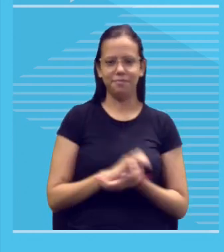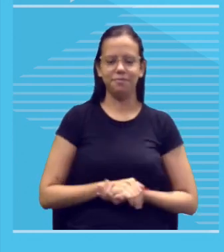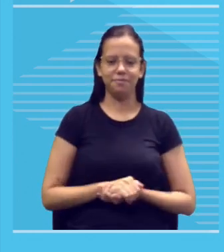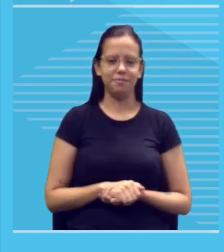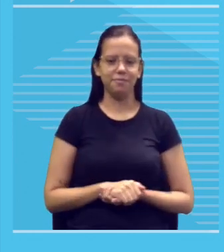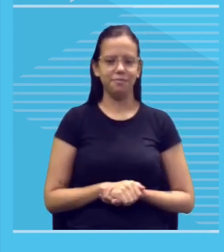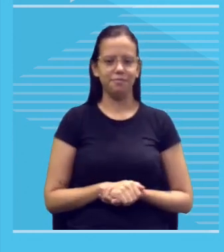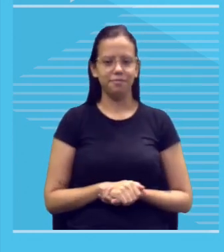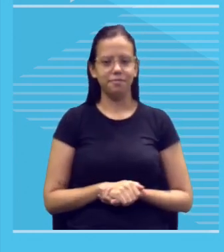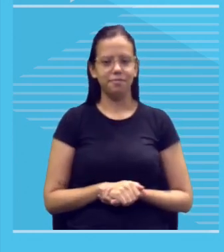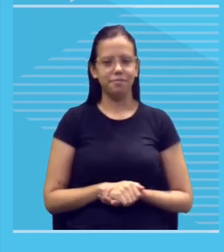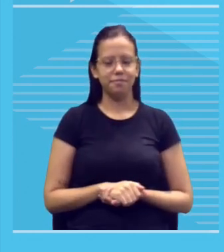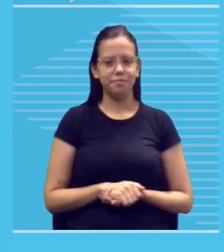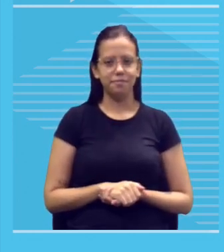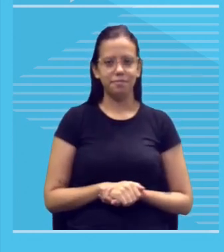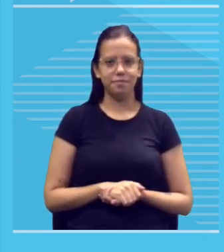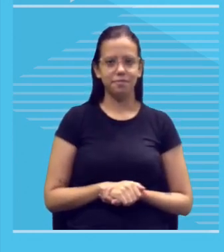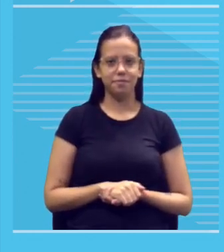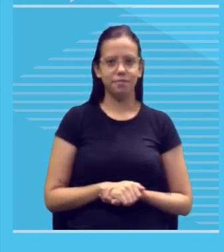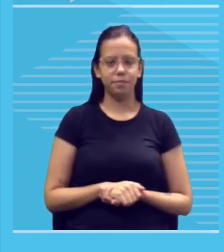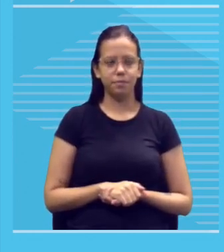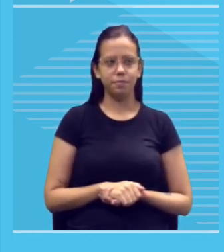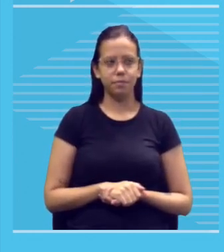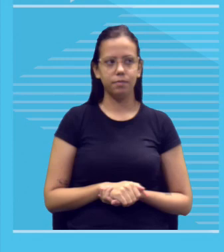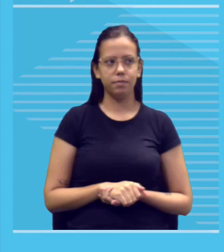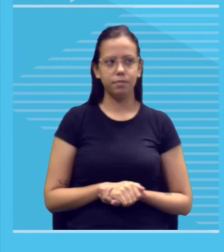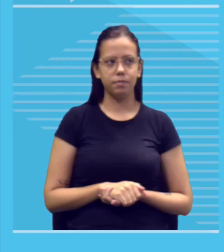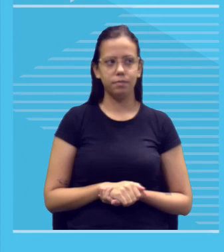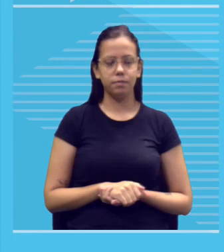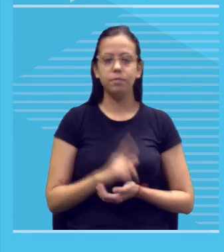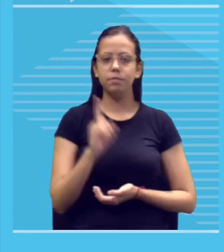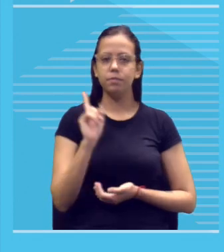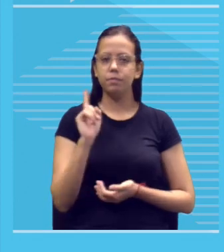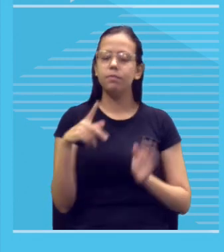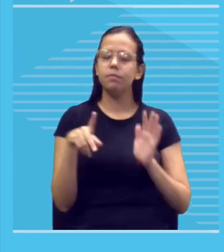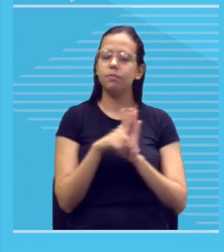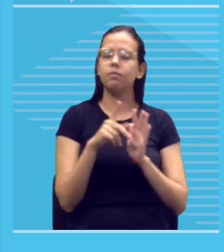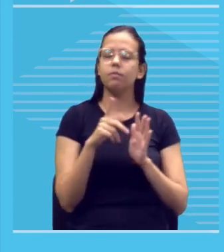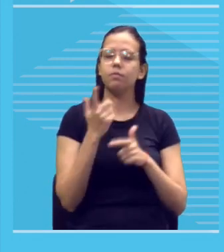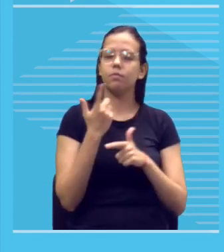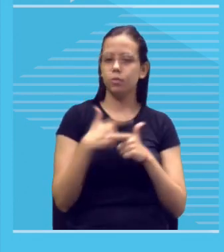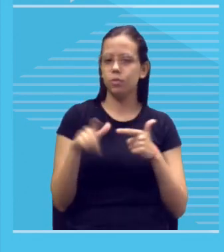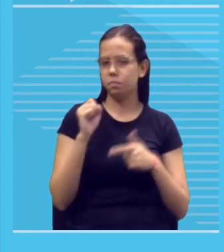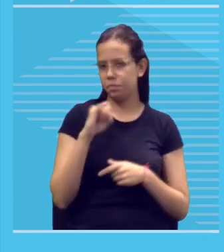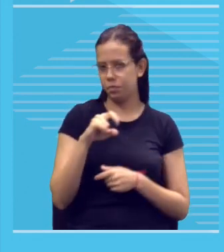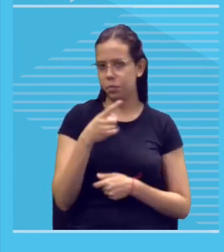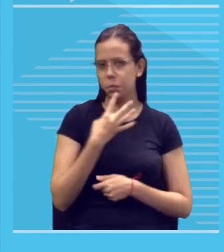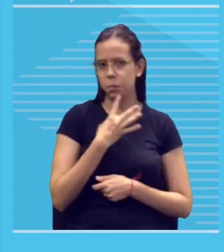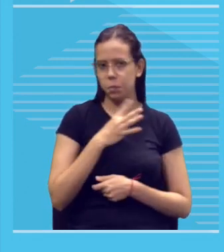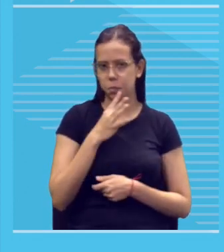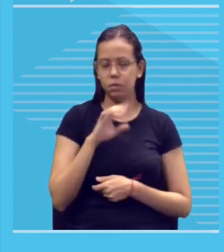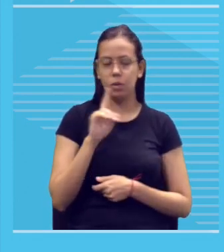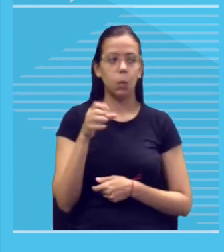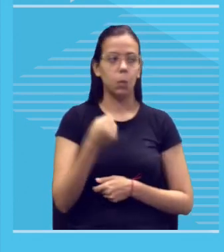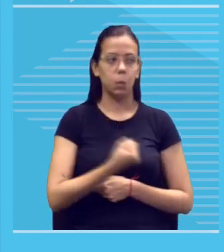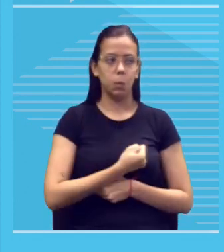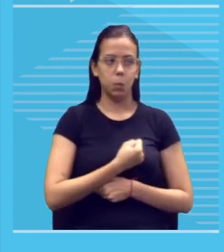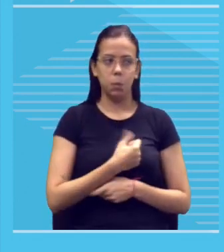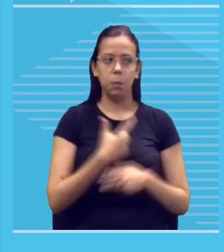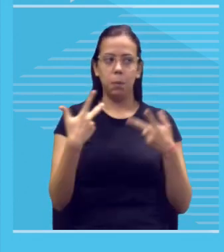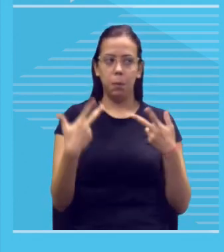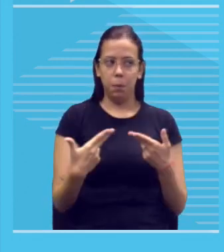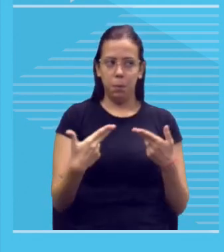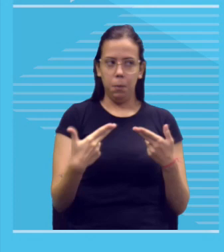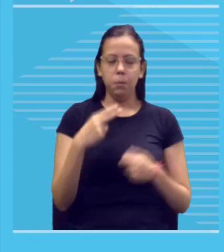como é que eu resolvo isso galerinha isso aqui é o algoritmo da divisão Tá para quem não tá atualizado um número é